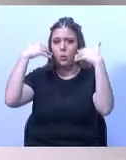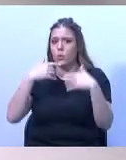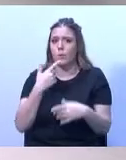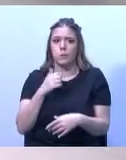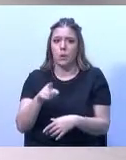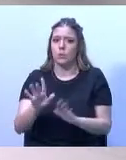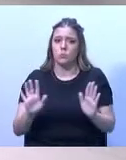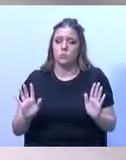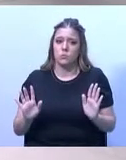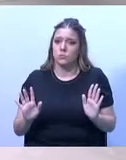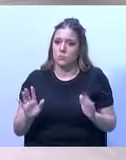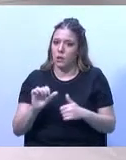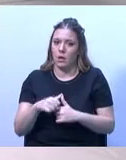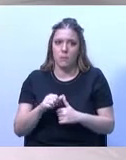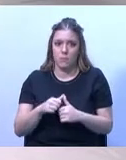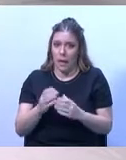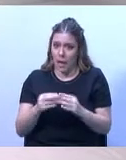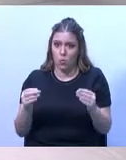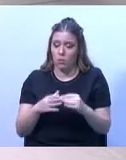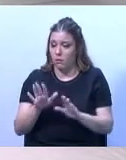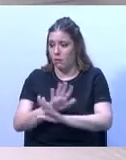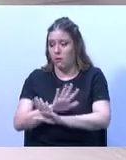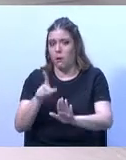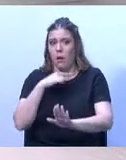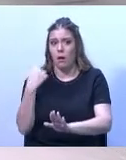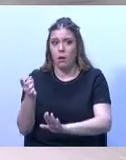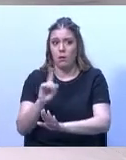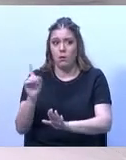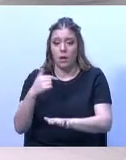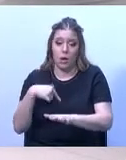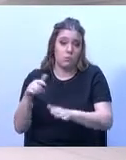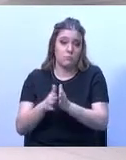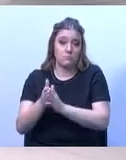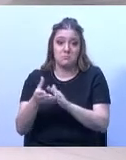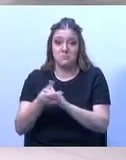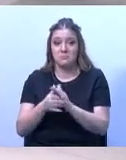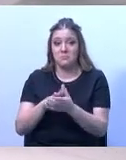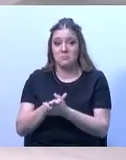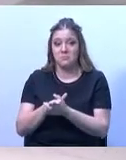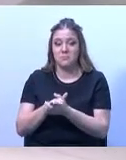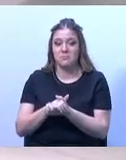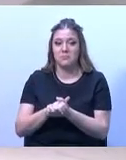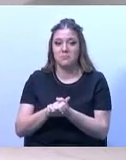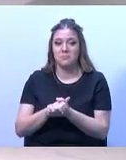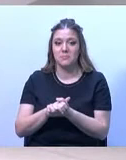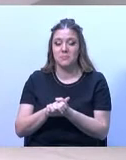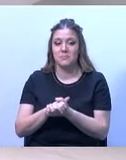posso usar essa meia de algodão, não é? Eu uso um soquetitozinho, aquele é